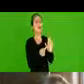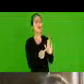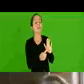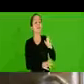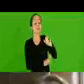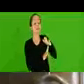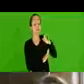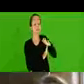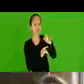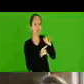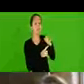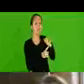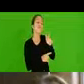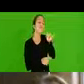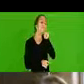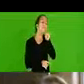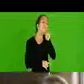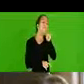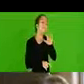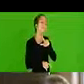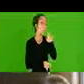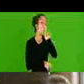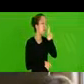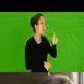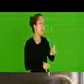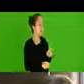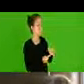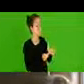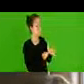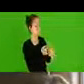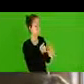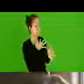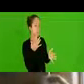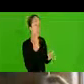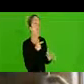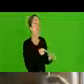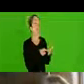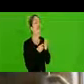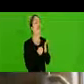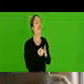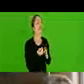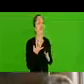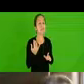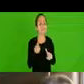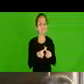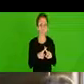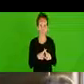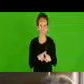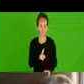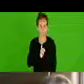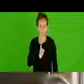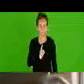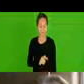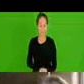quantas vezes aquelas respostas se apresentaram, não é? Então, isso,